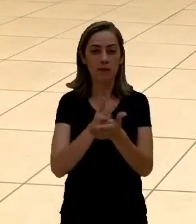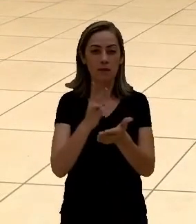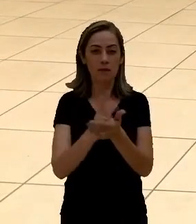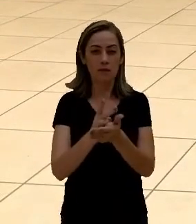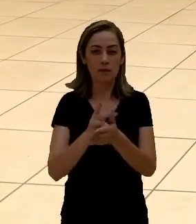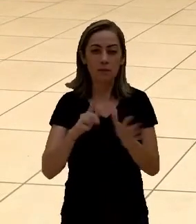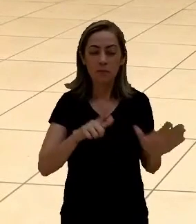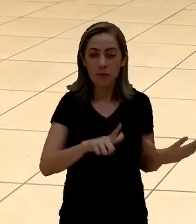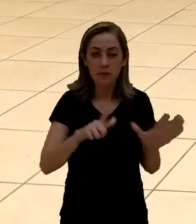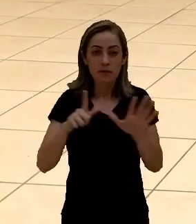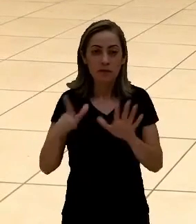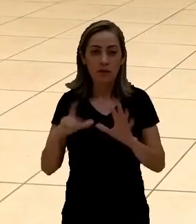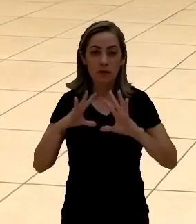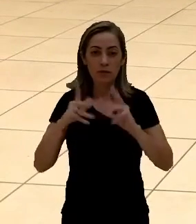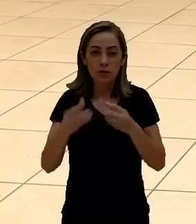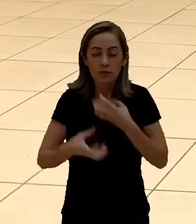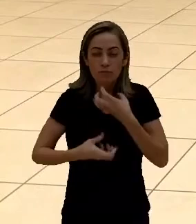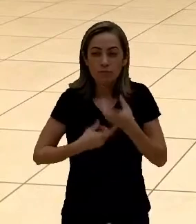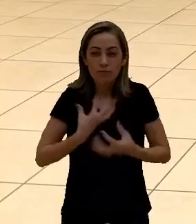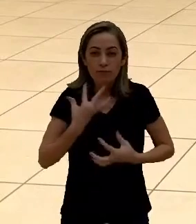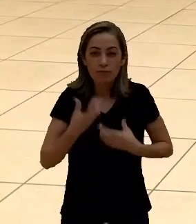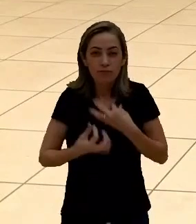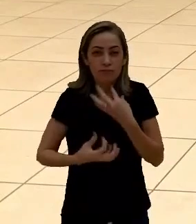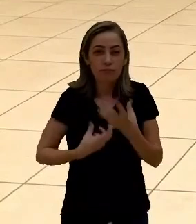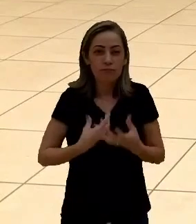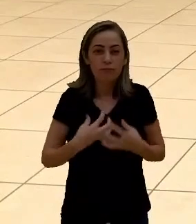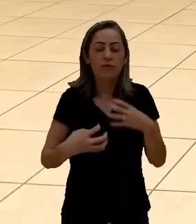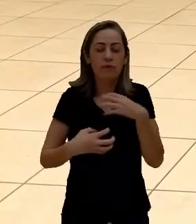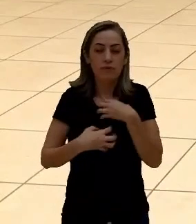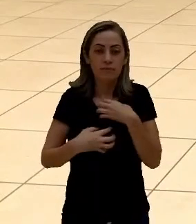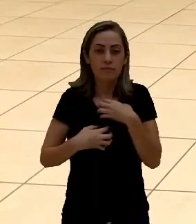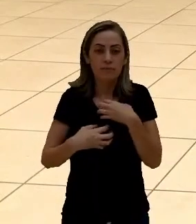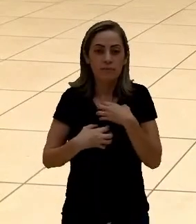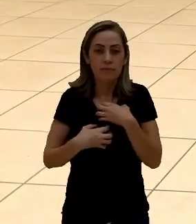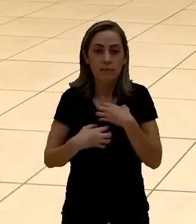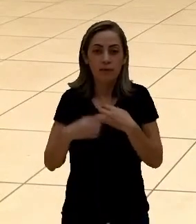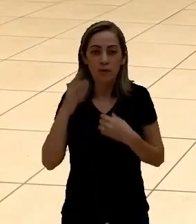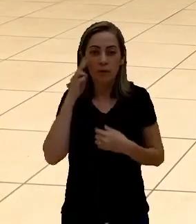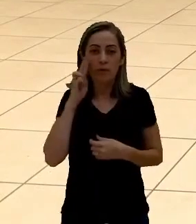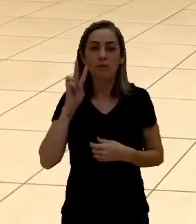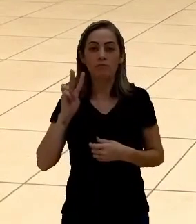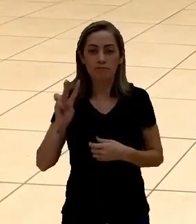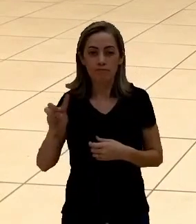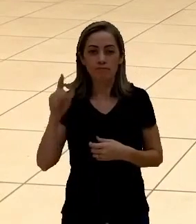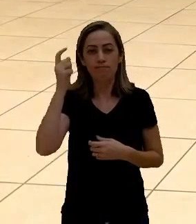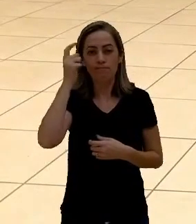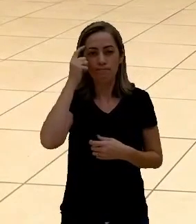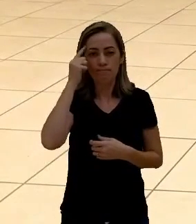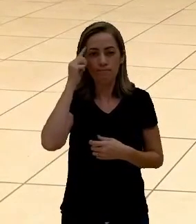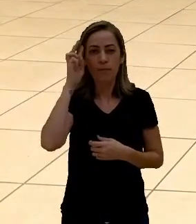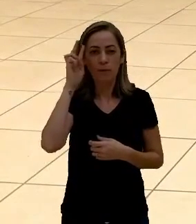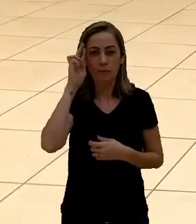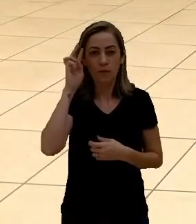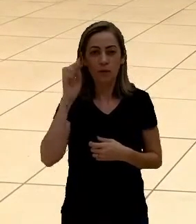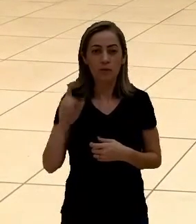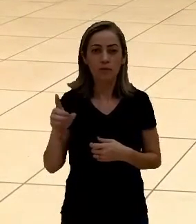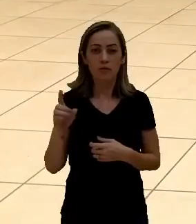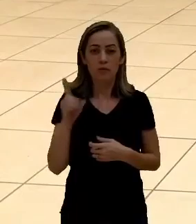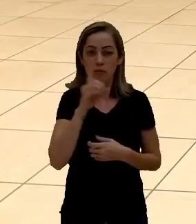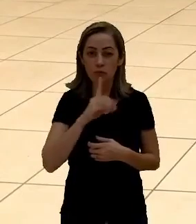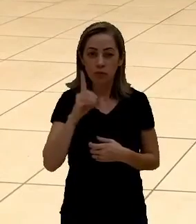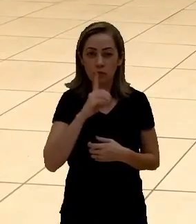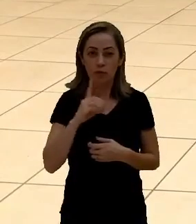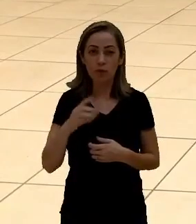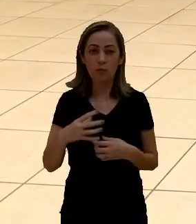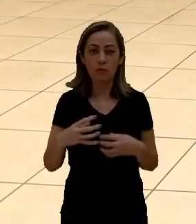reverberar ela deve estar sempre eh voltando a a tocar no seu coração e você tem que estar a semana